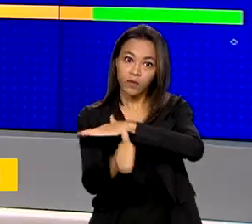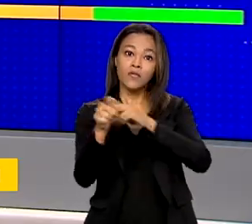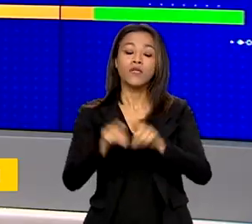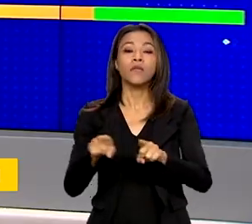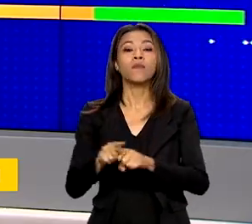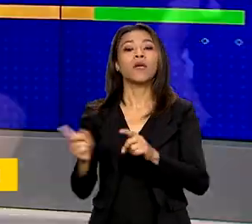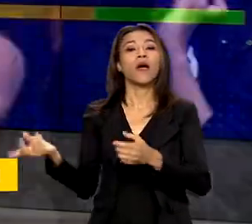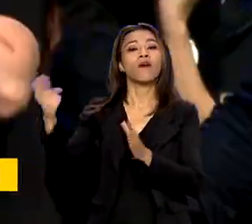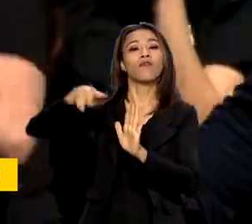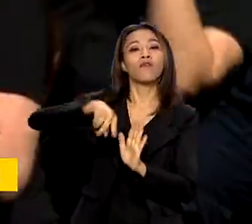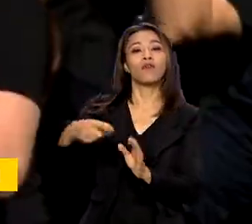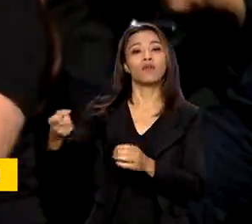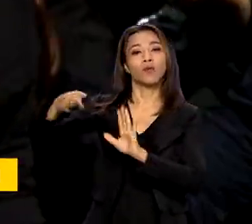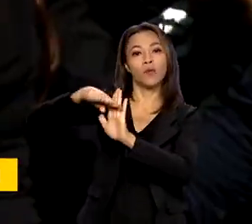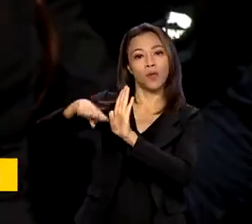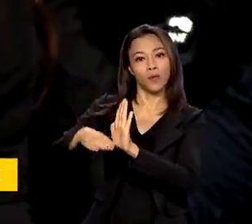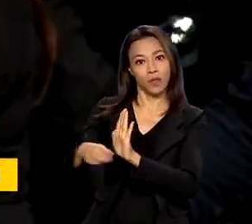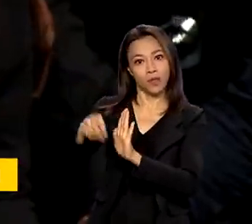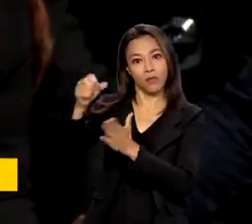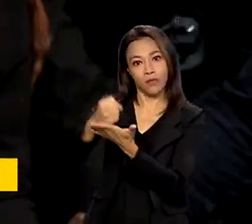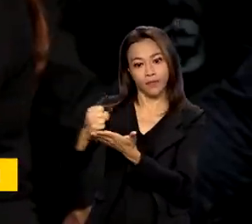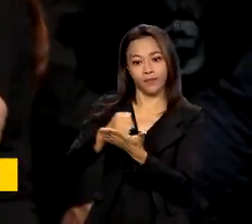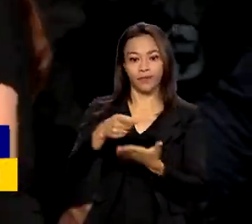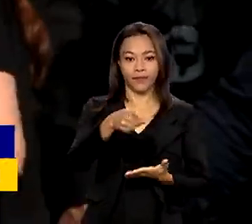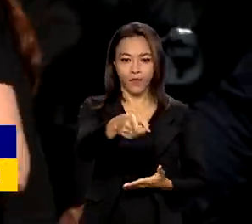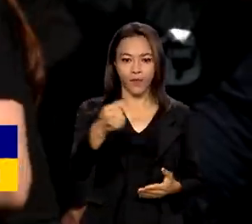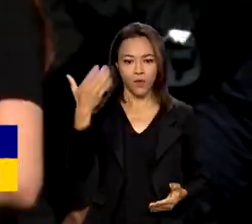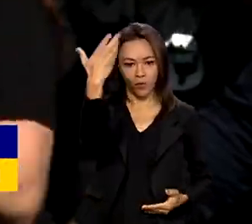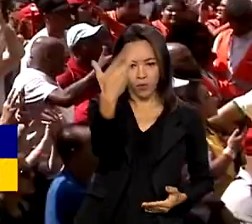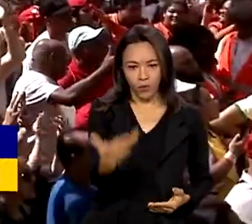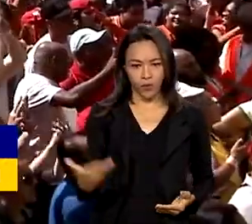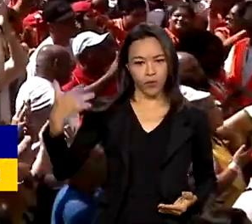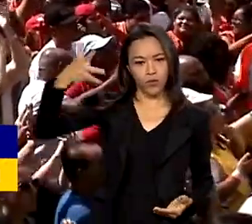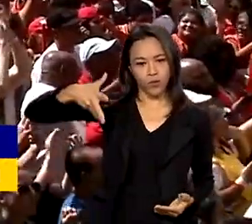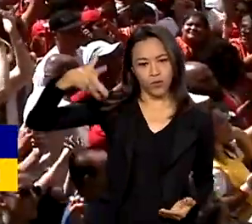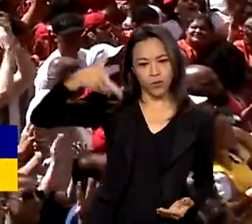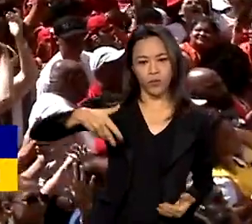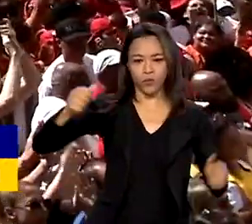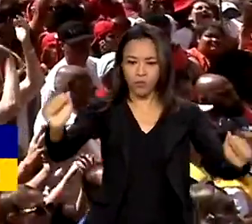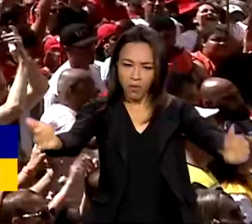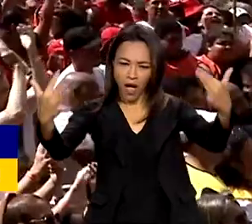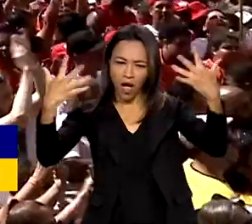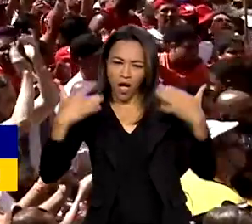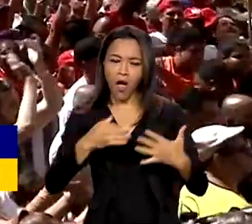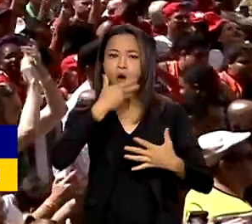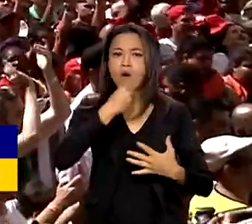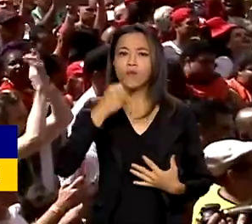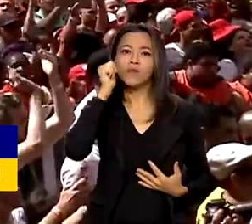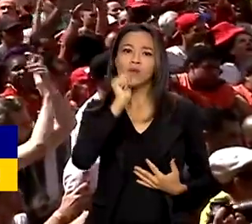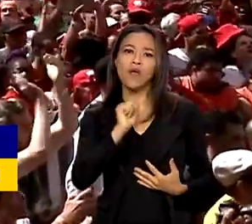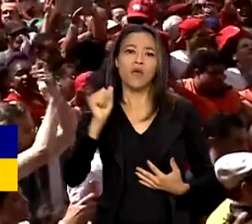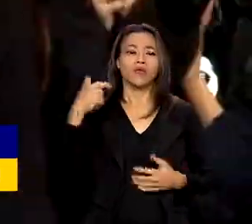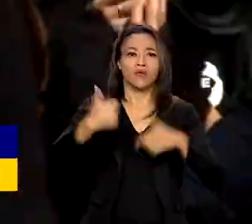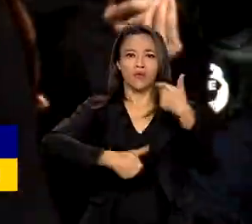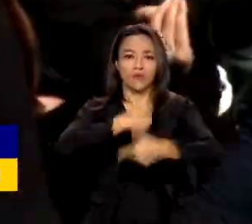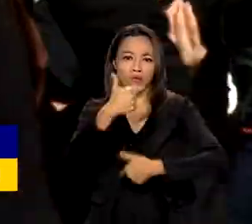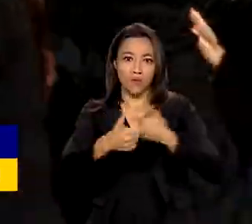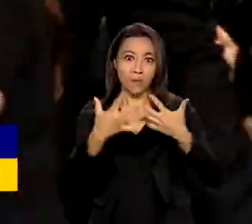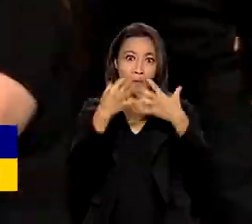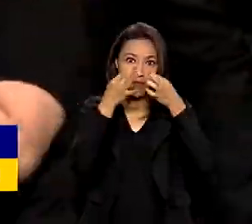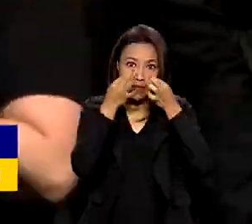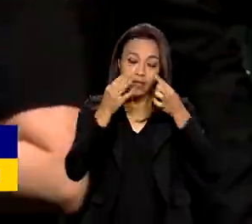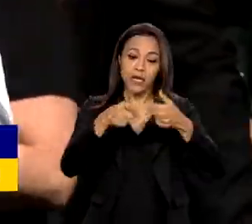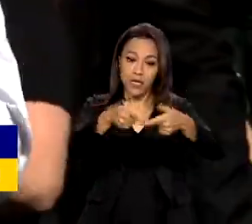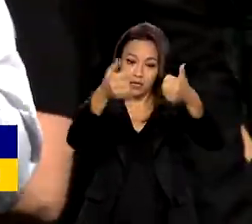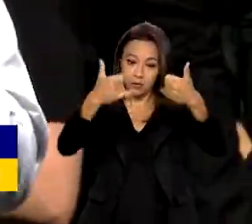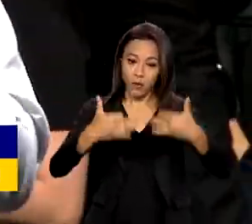Popular. Em seu discurso a trabalhadores e trabalhadoras presentes no evento, o presidente Lula destacou os anúncios